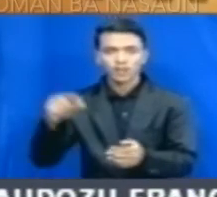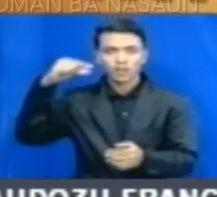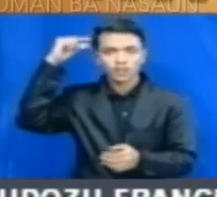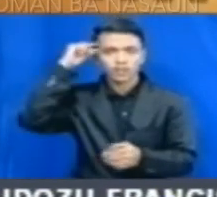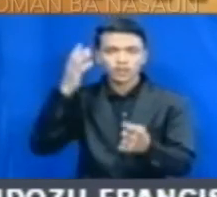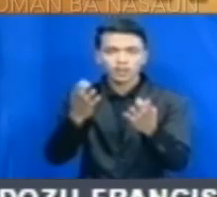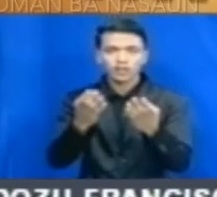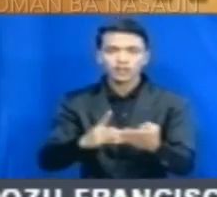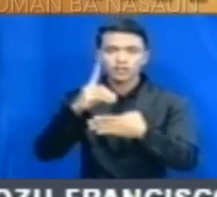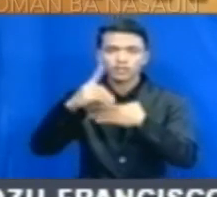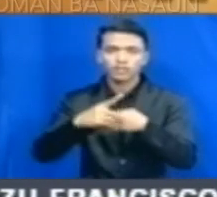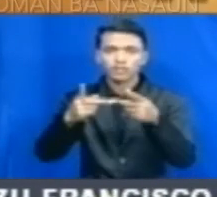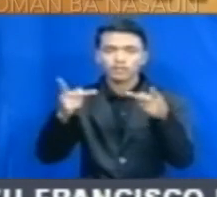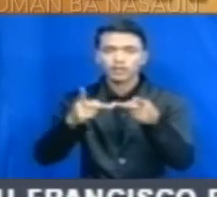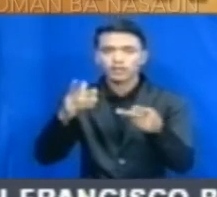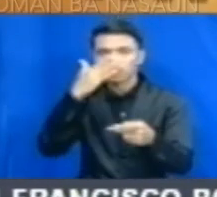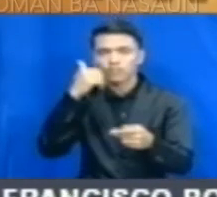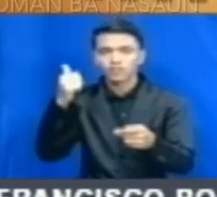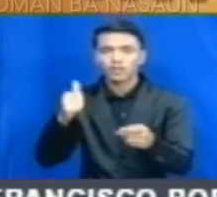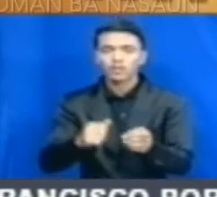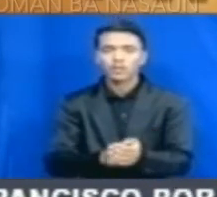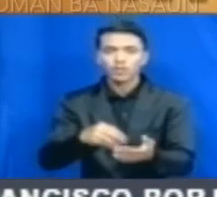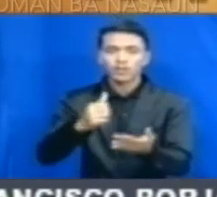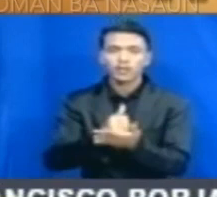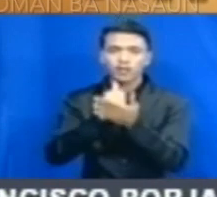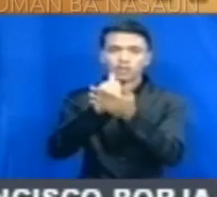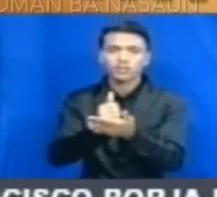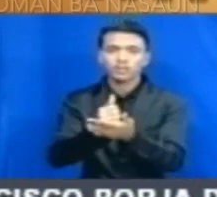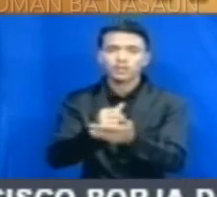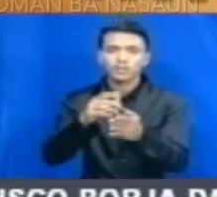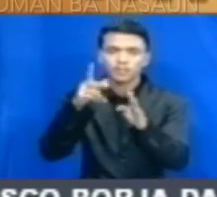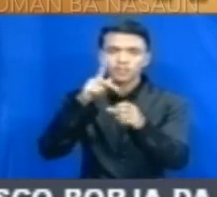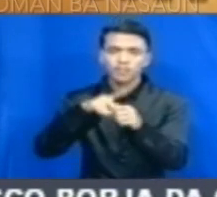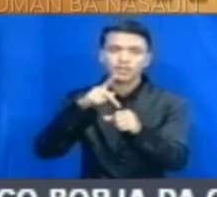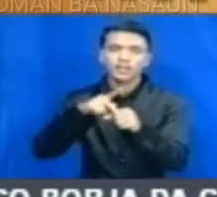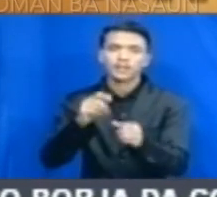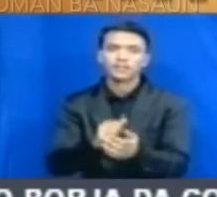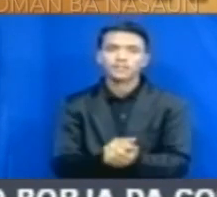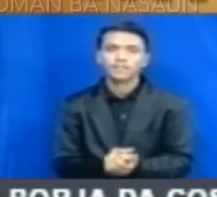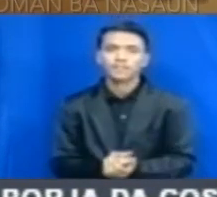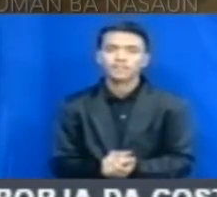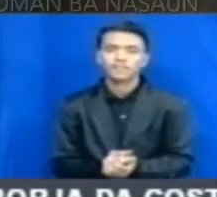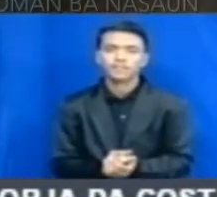Guvernul care dezvolve turismul comunitar hori substitui industria petrolifera.